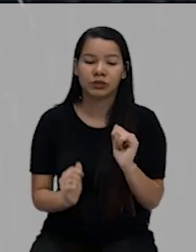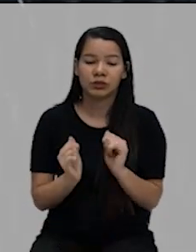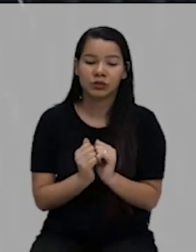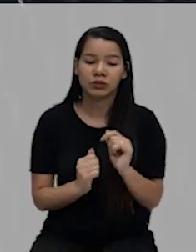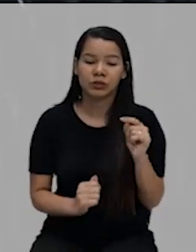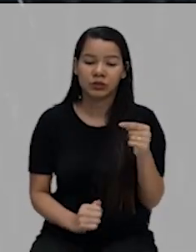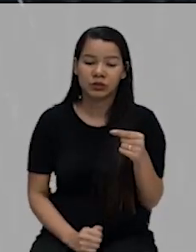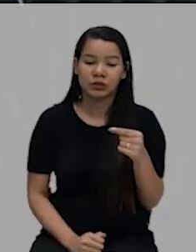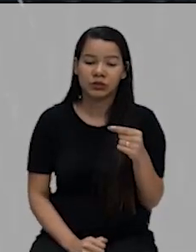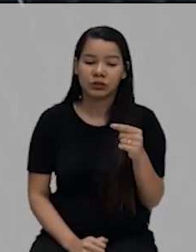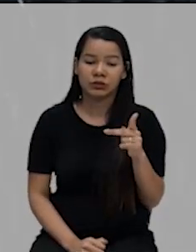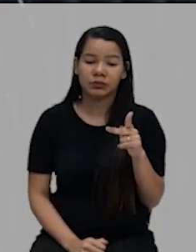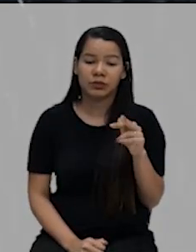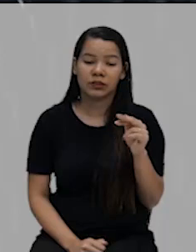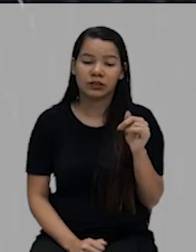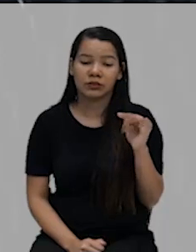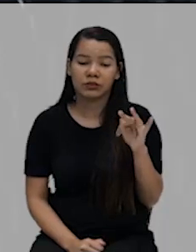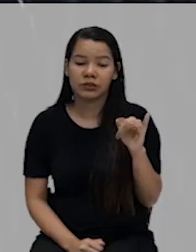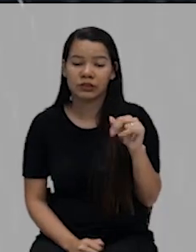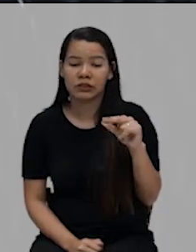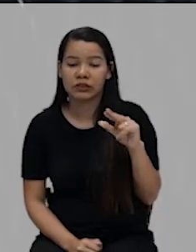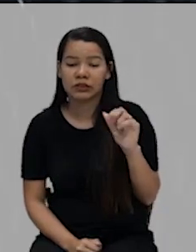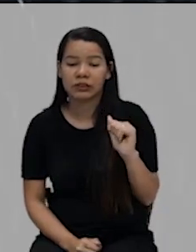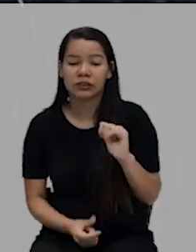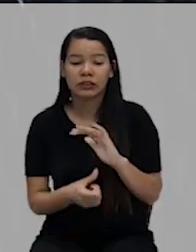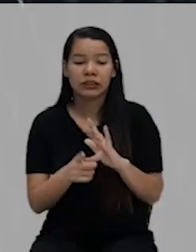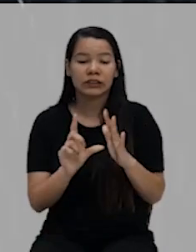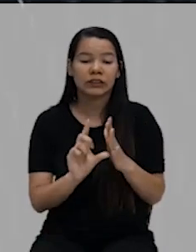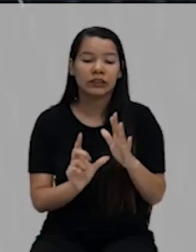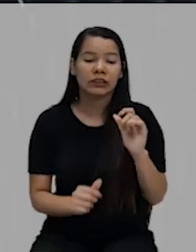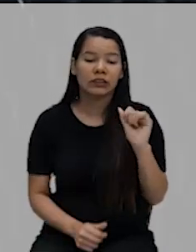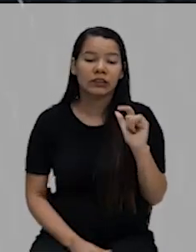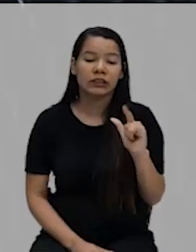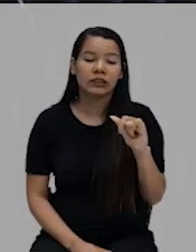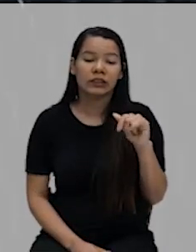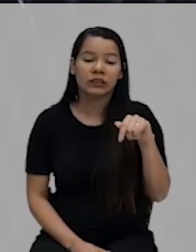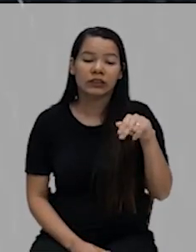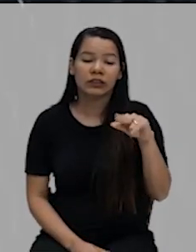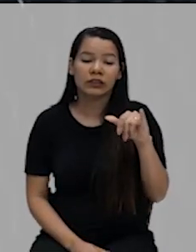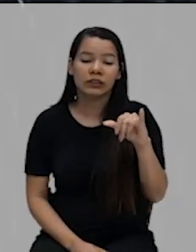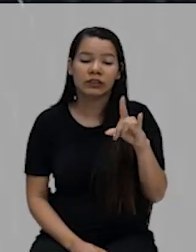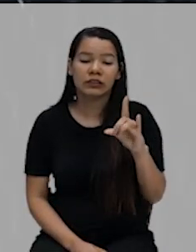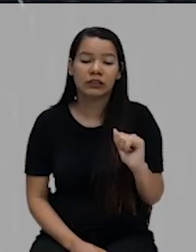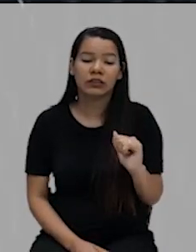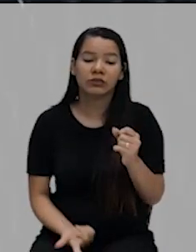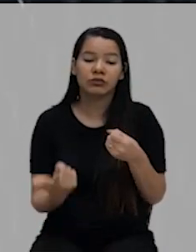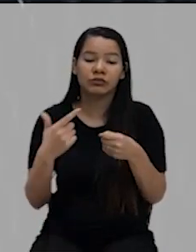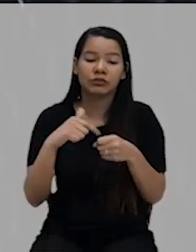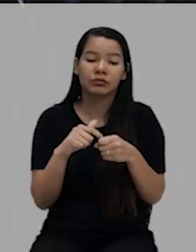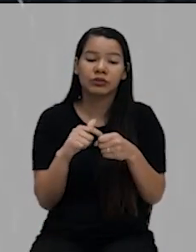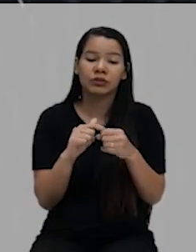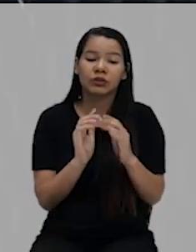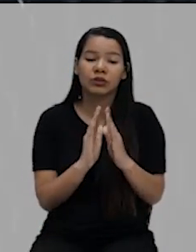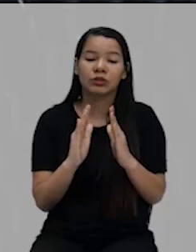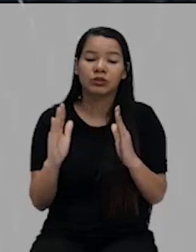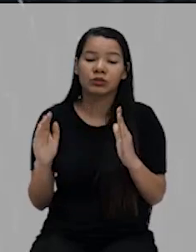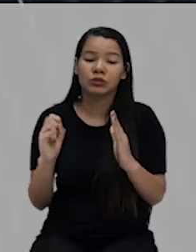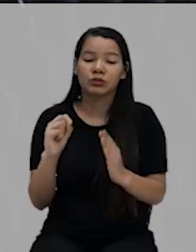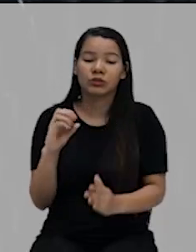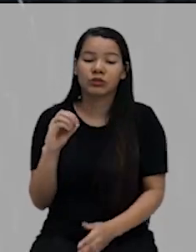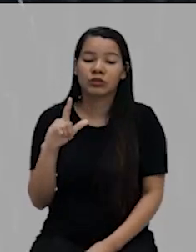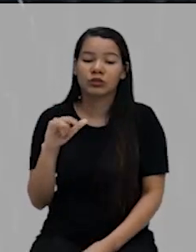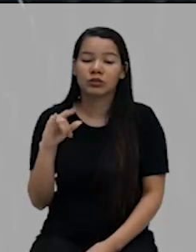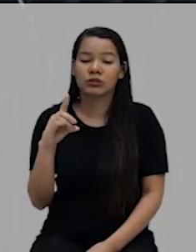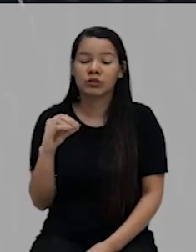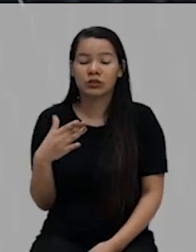parafina que estava líquida, ela vai voltar para o estado sólido. Então eu tive a passagem